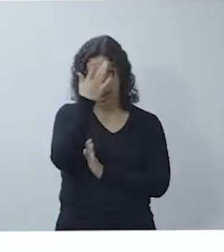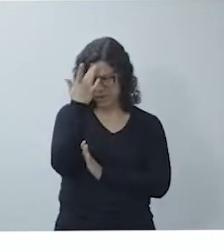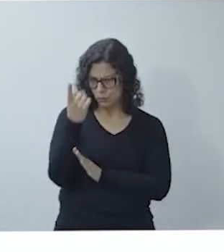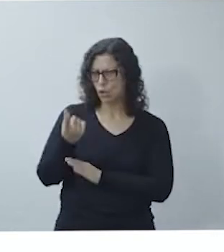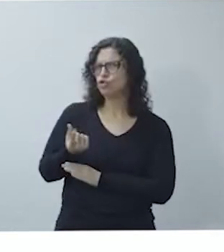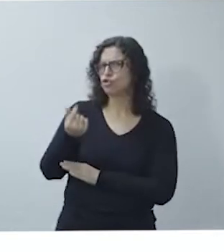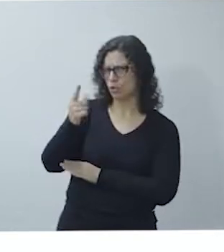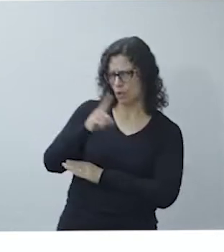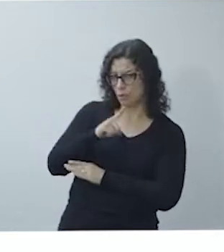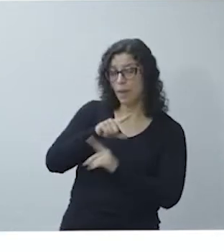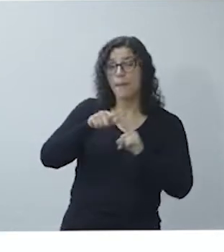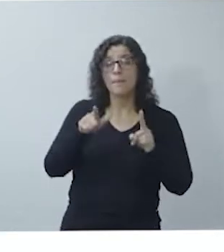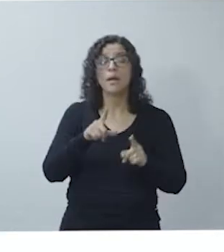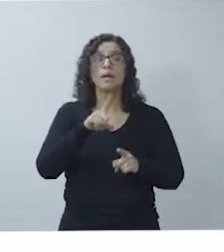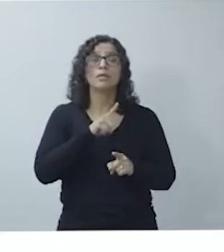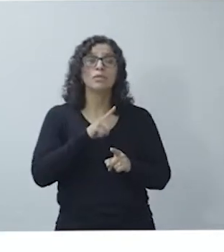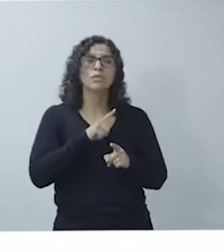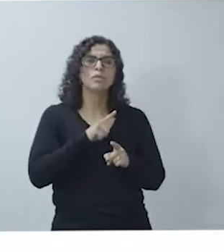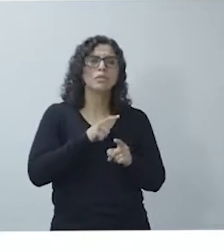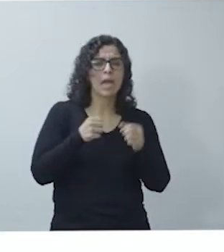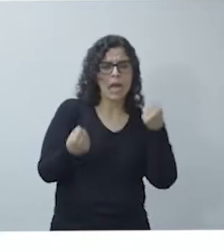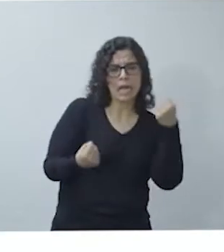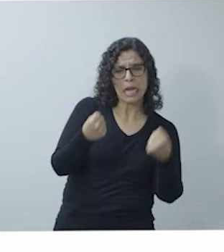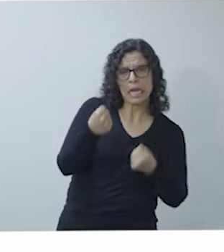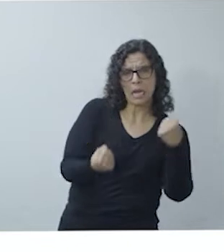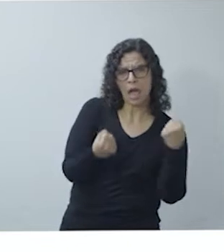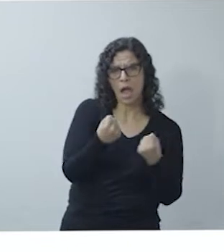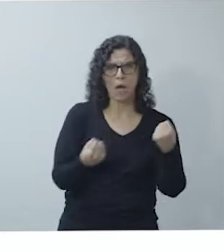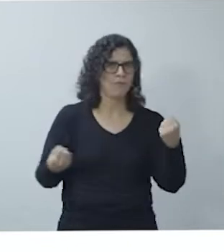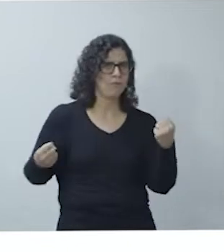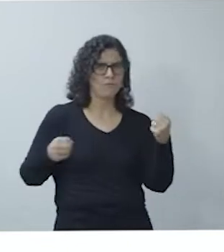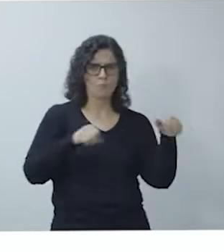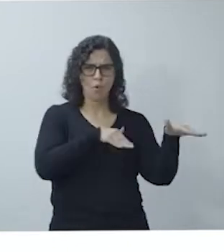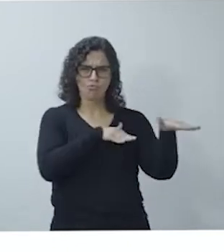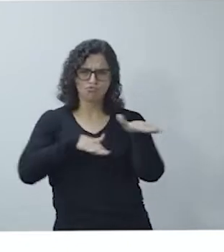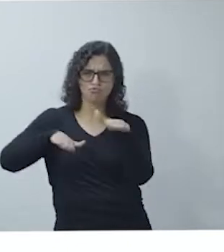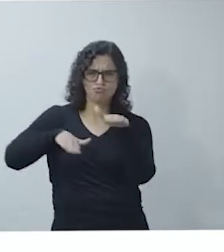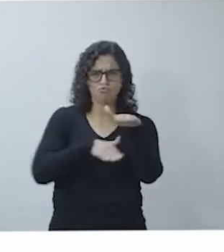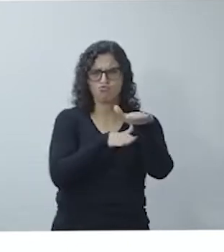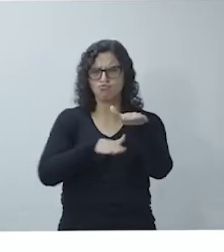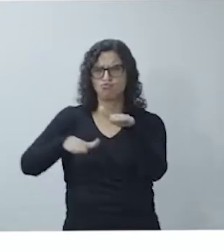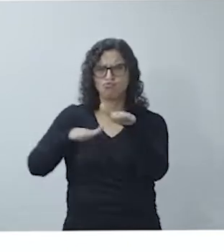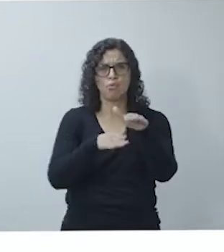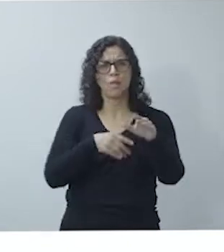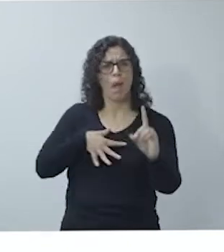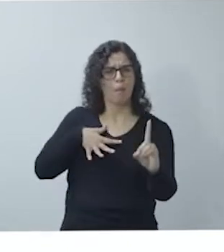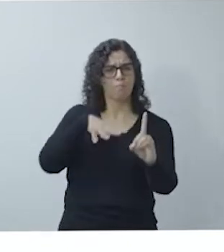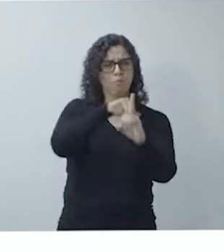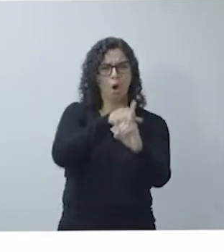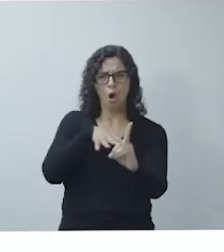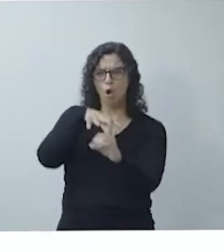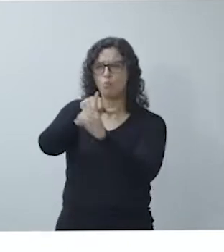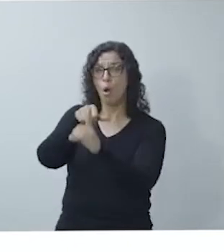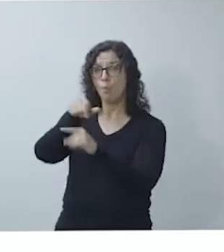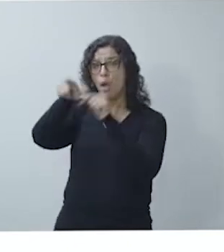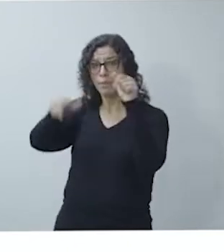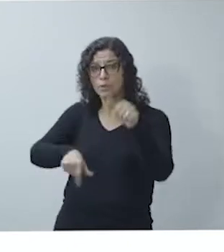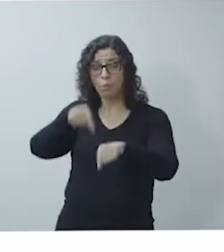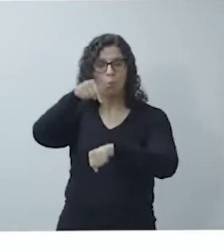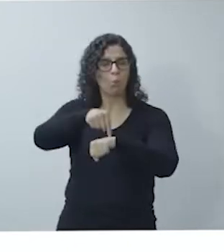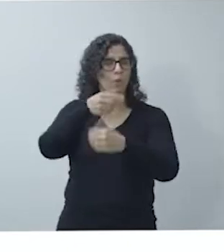também. Havia milhares de automóveis à disparada pelas artérias matando gente para matar o